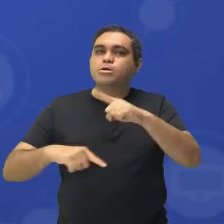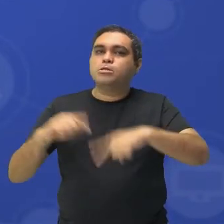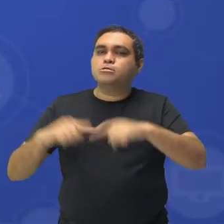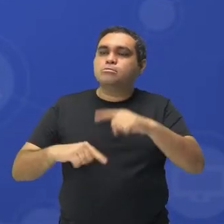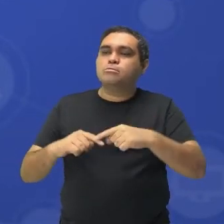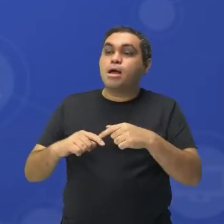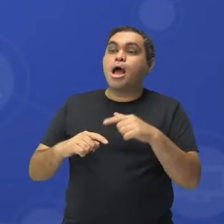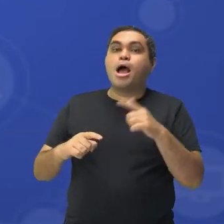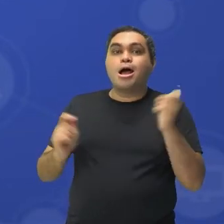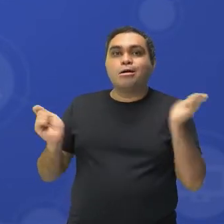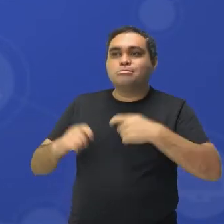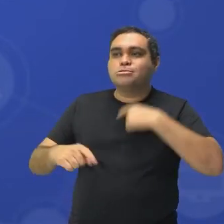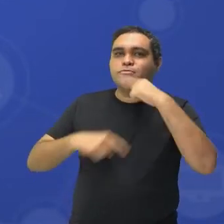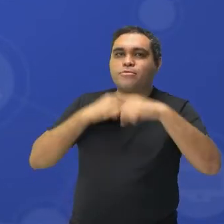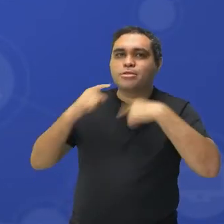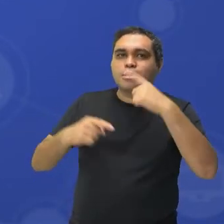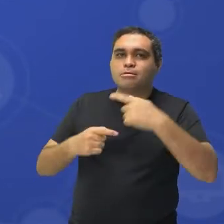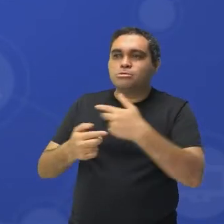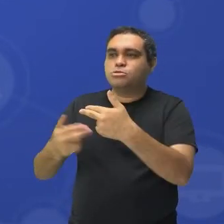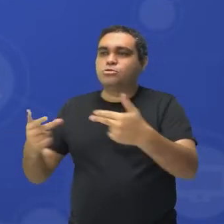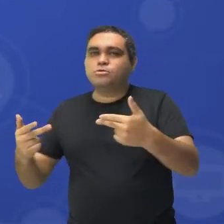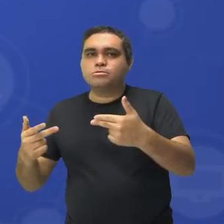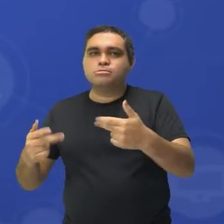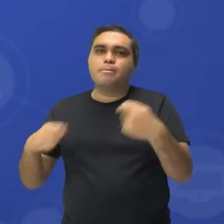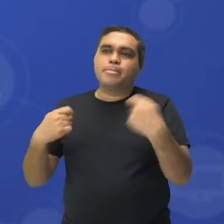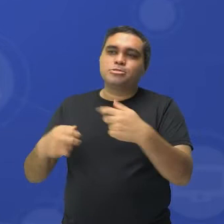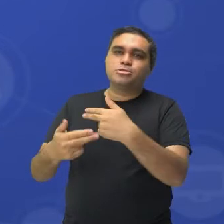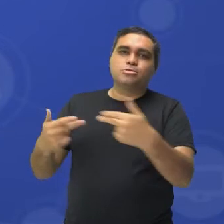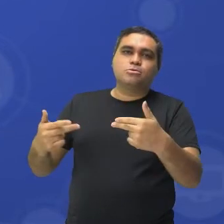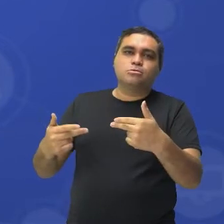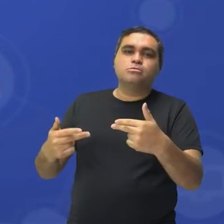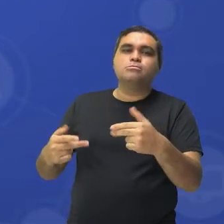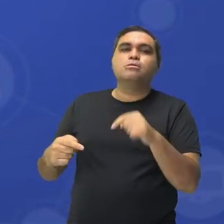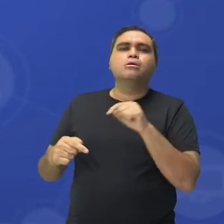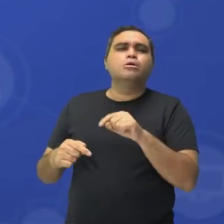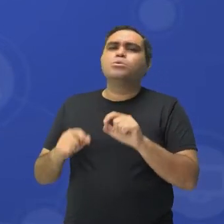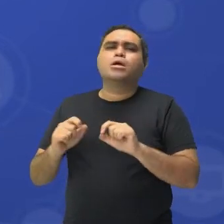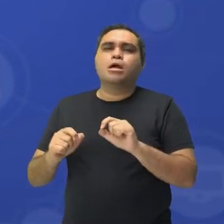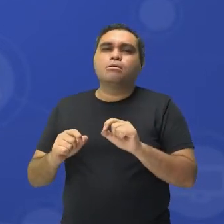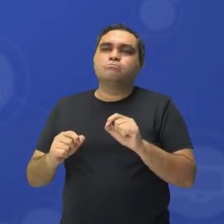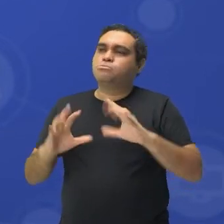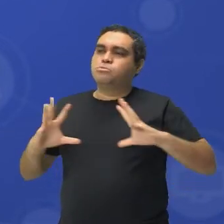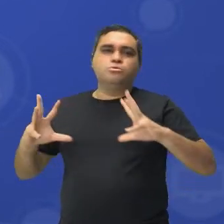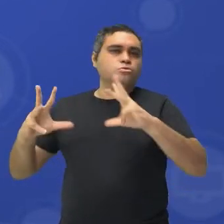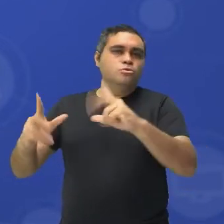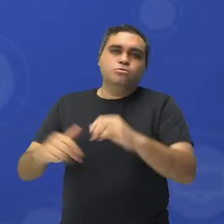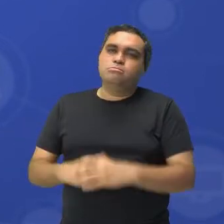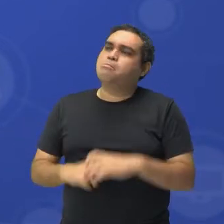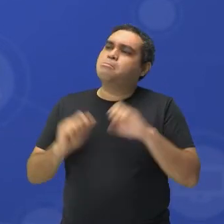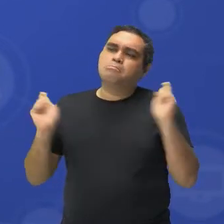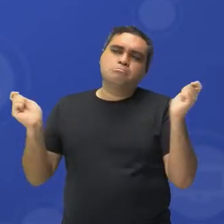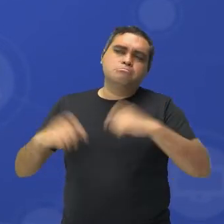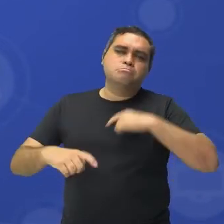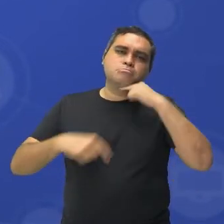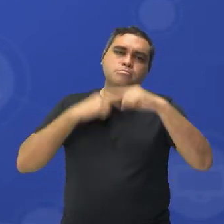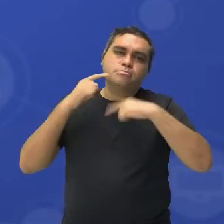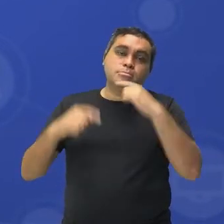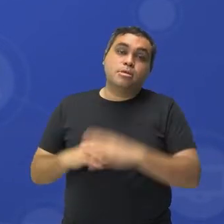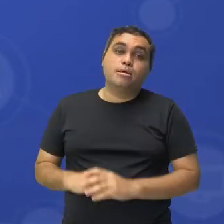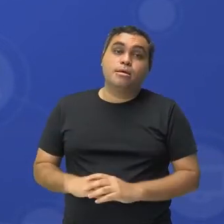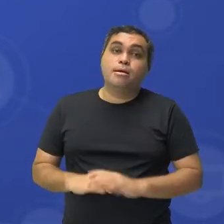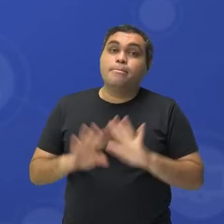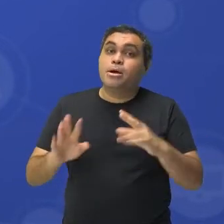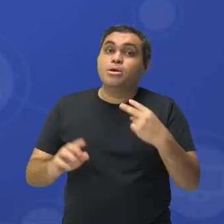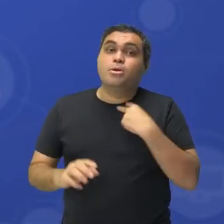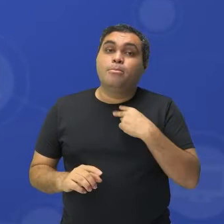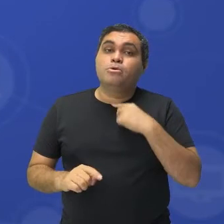duvido. As coisas que eu tenho que duvidar. Quais são esses objetos? Tudo. Tudo eu posso duvidar. Só tem uma coisa que